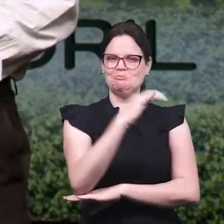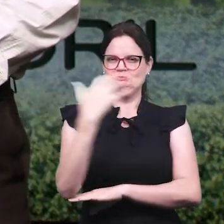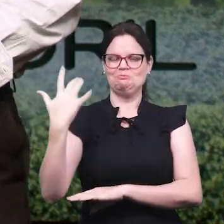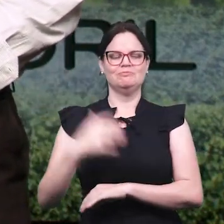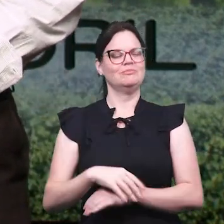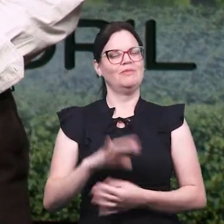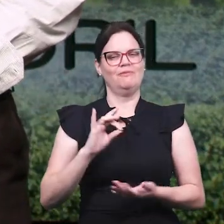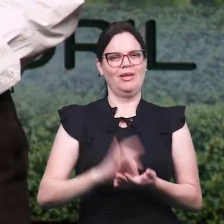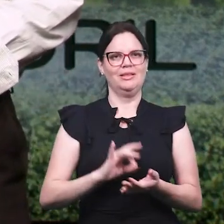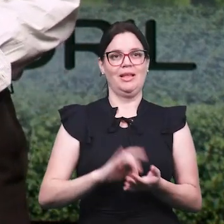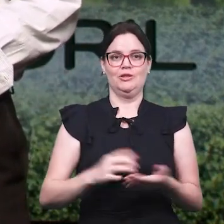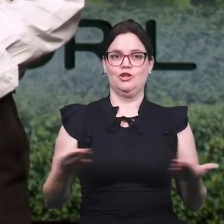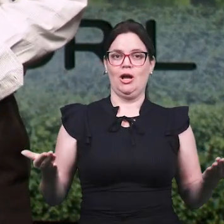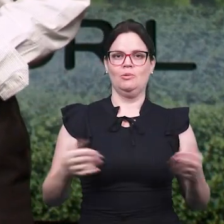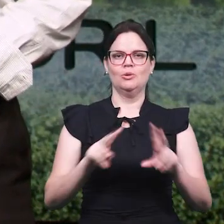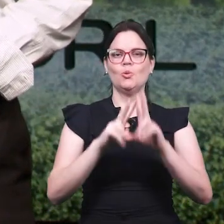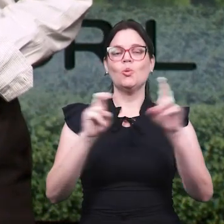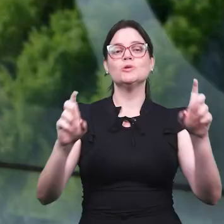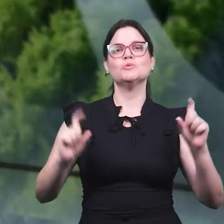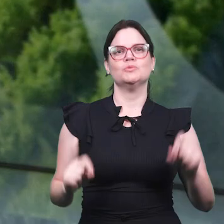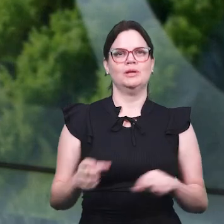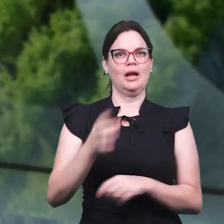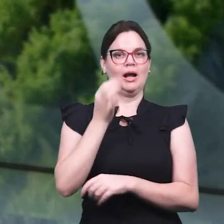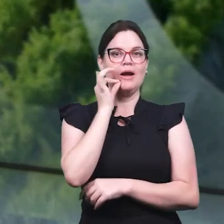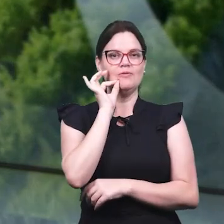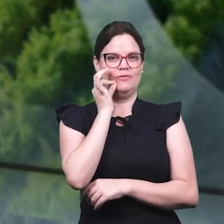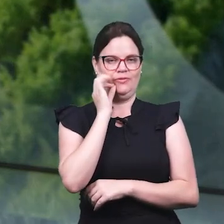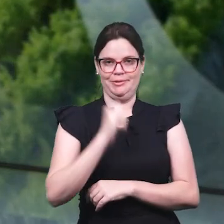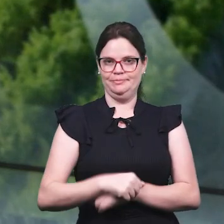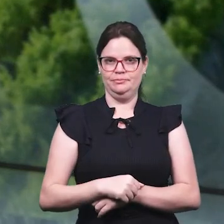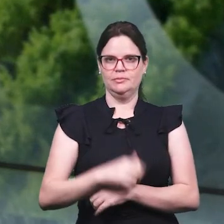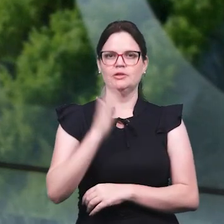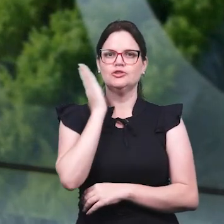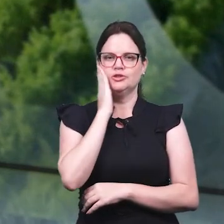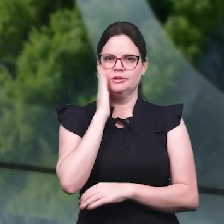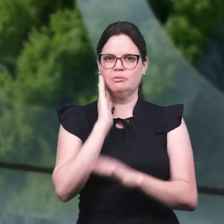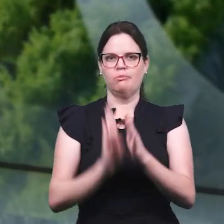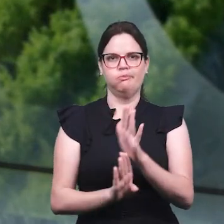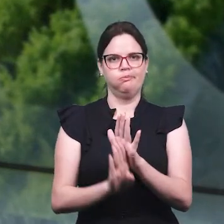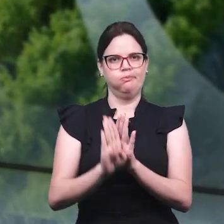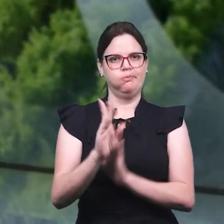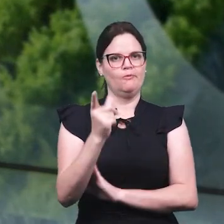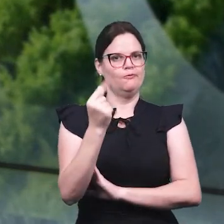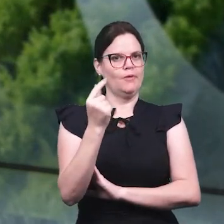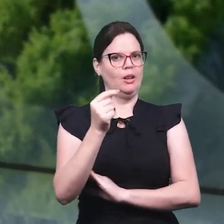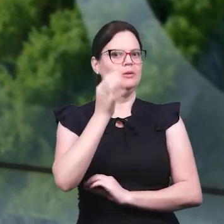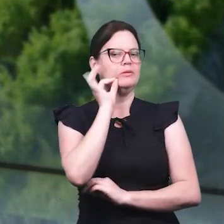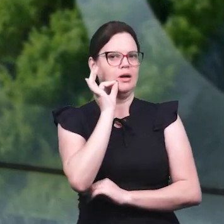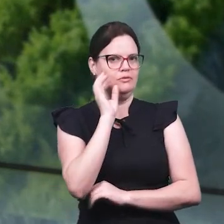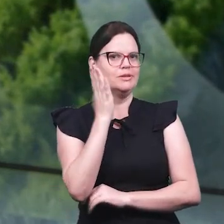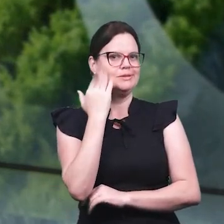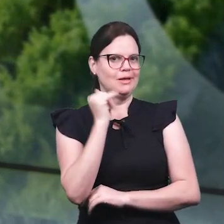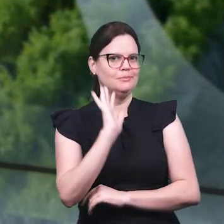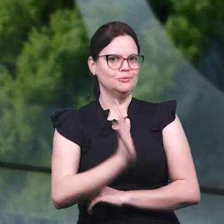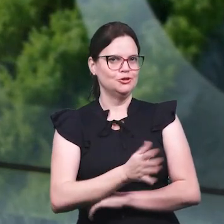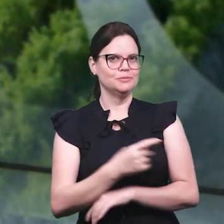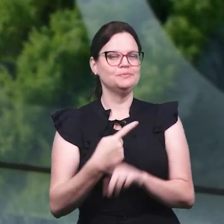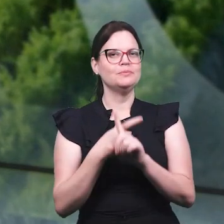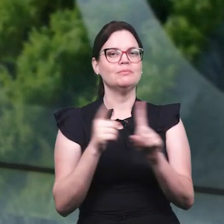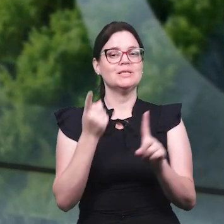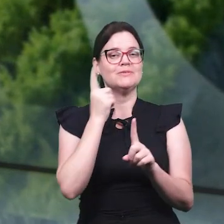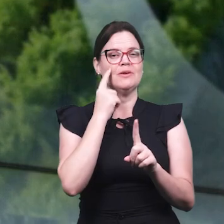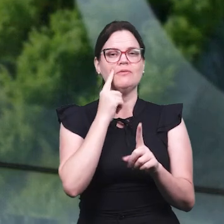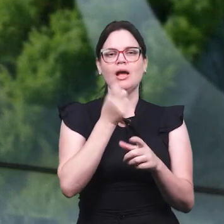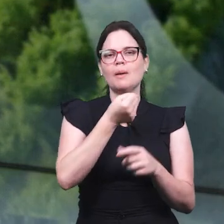João. O nosso assunto agora é o café. Que a alta do café é uma realidade, você já sabe. Agora você verá